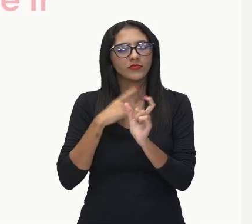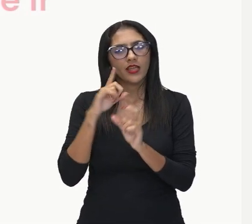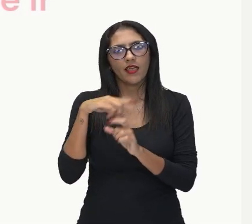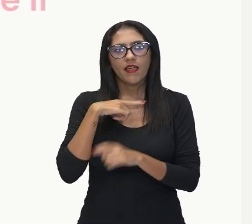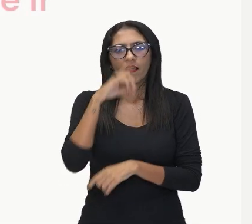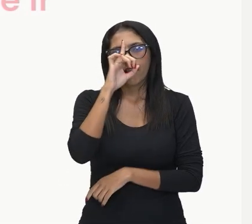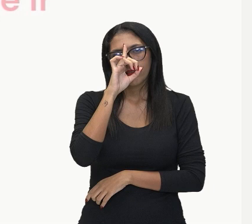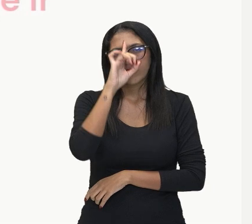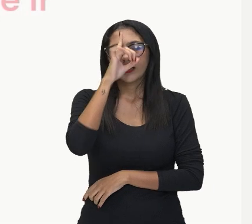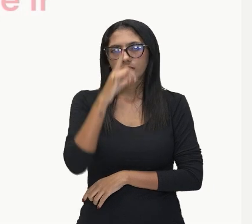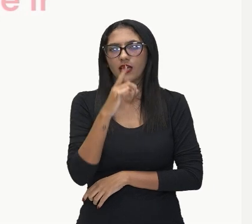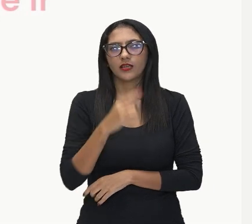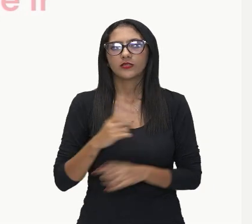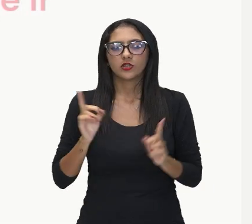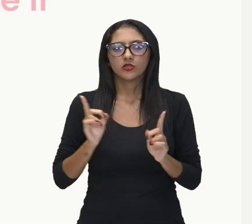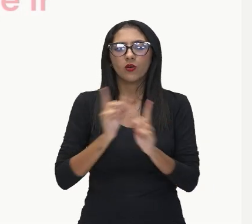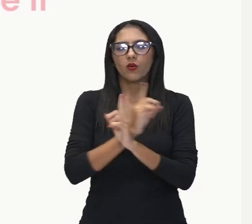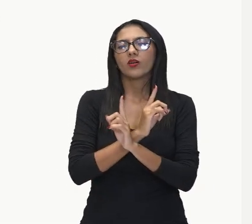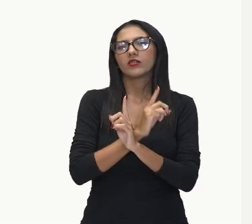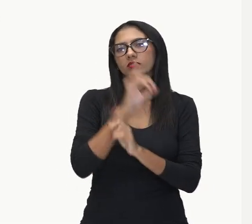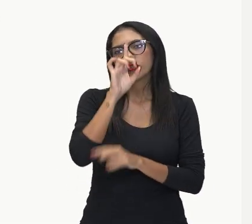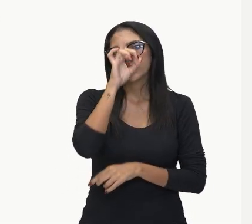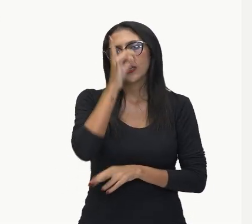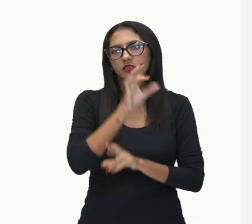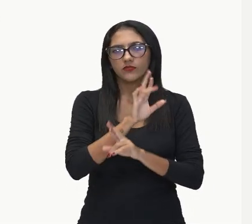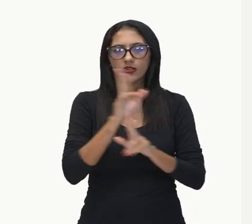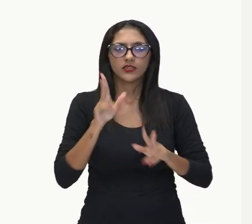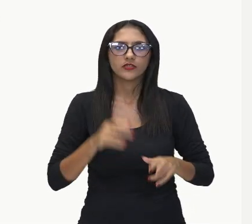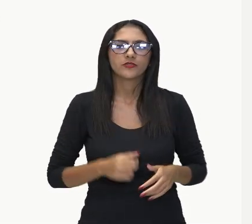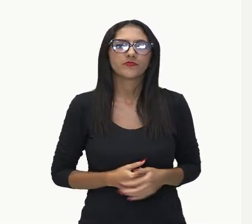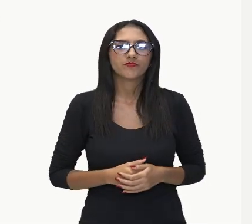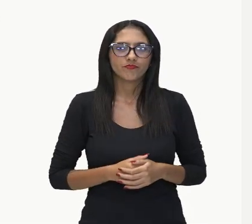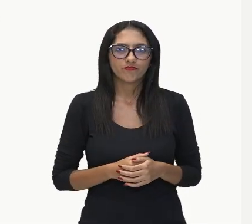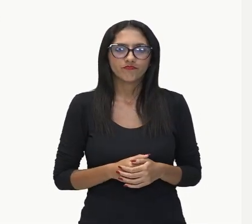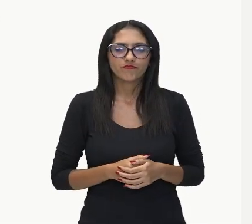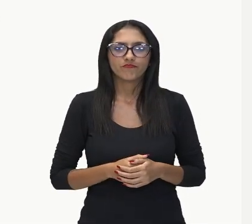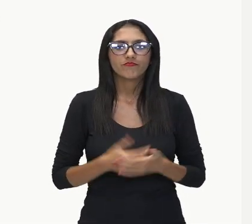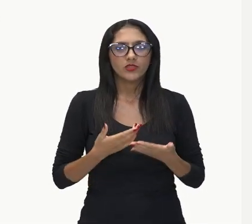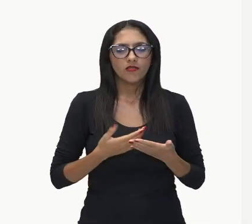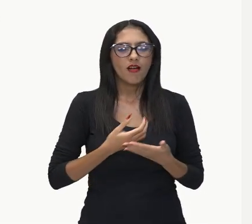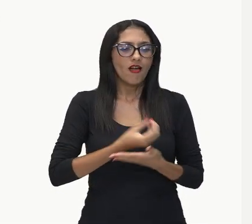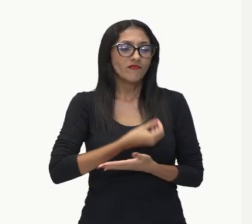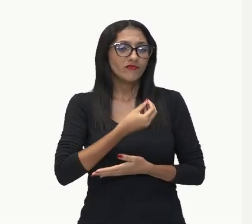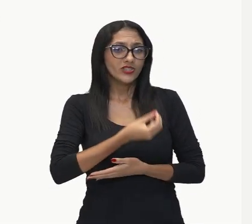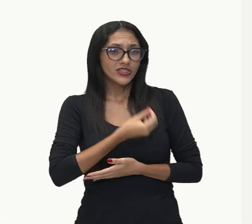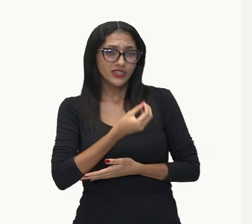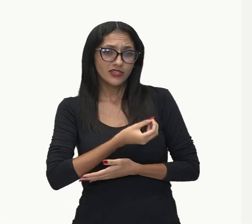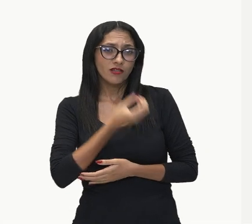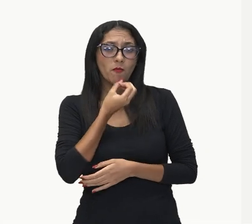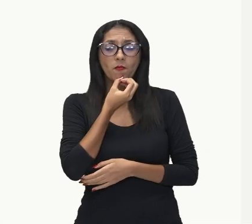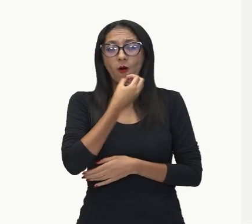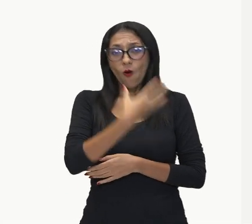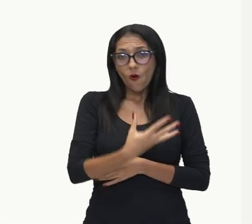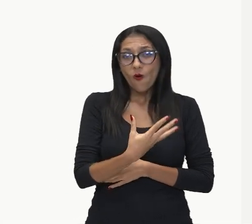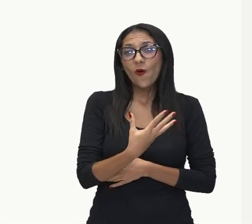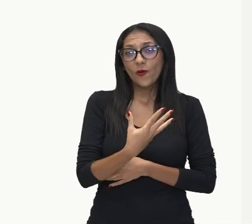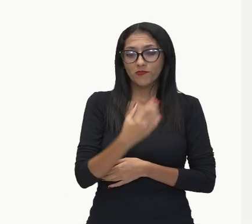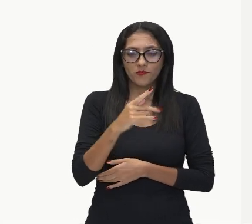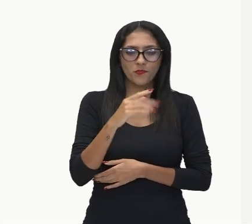de adversidade. Olha só, mais um exemplo. A vida é bela, porém apresenta